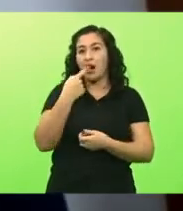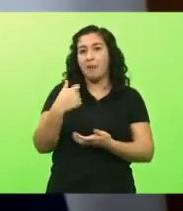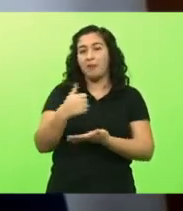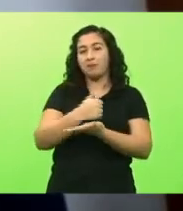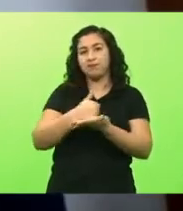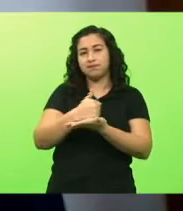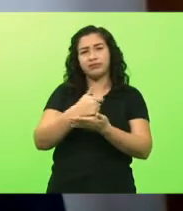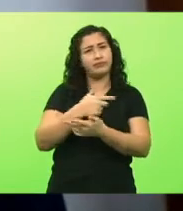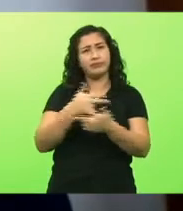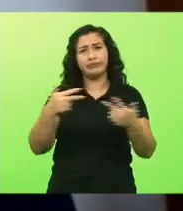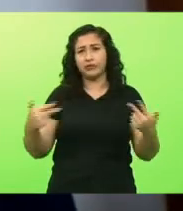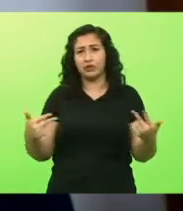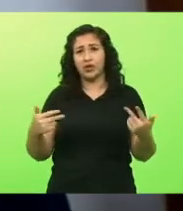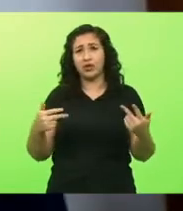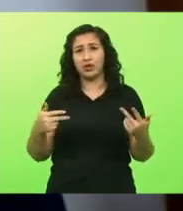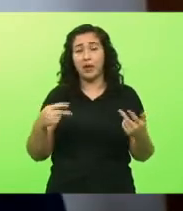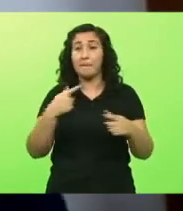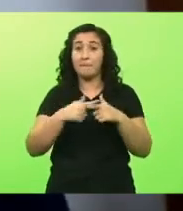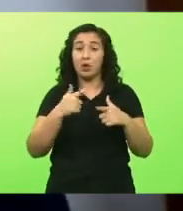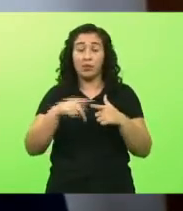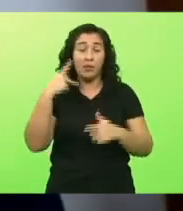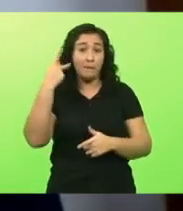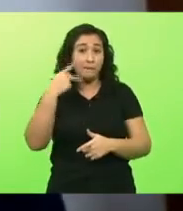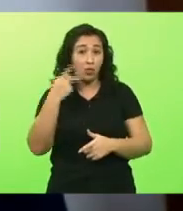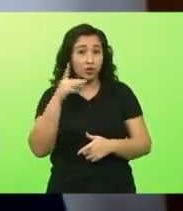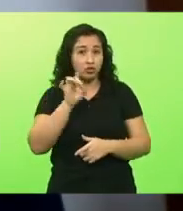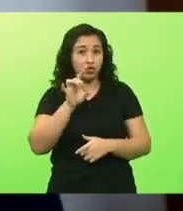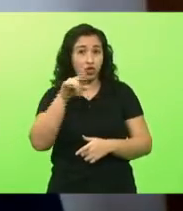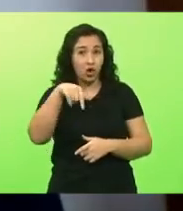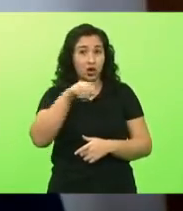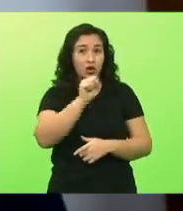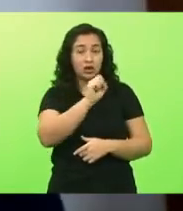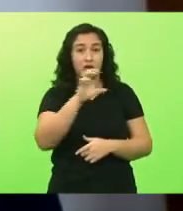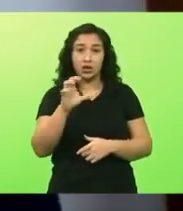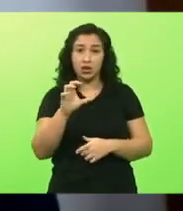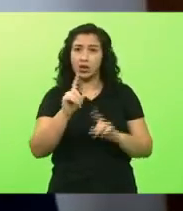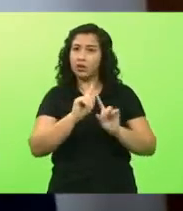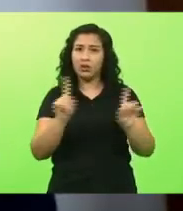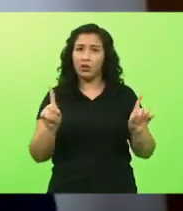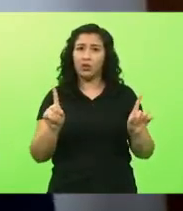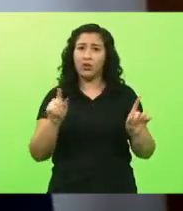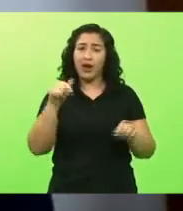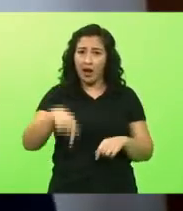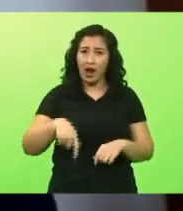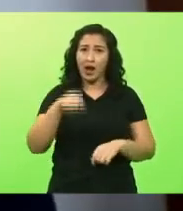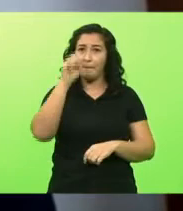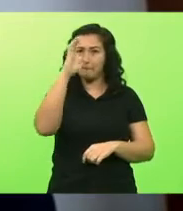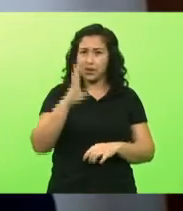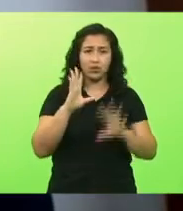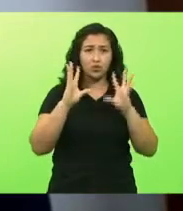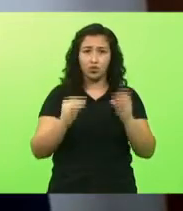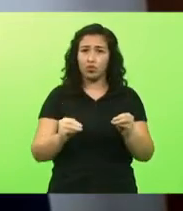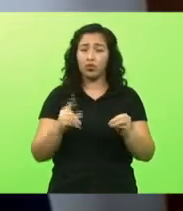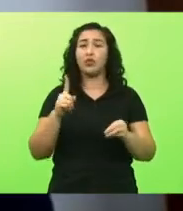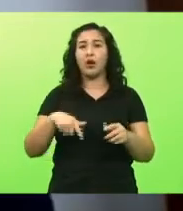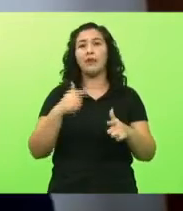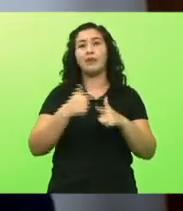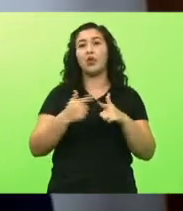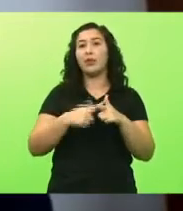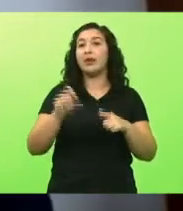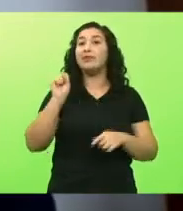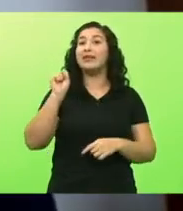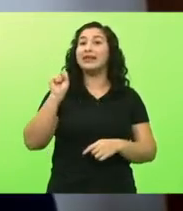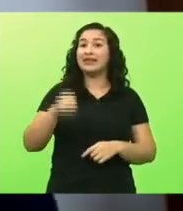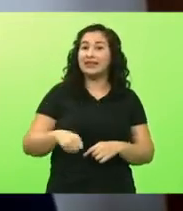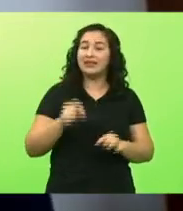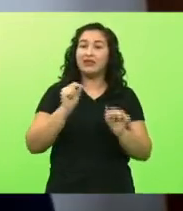não é um problema político daqui de Santa Catarina, é um problema nacional, é um problema que, sim, faz com que